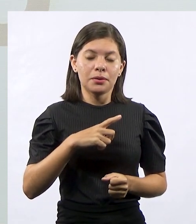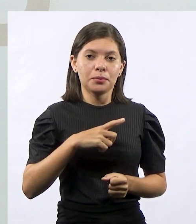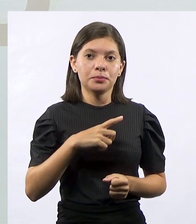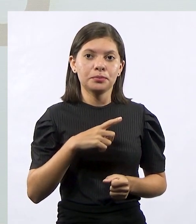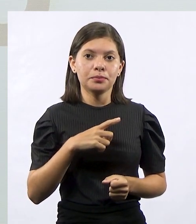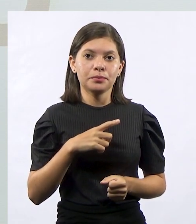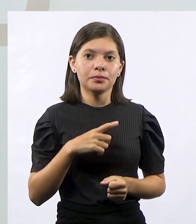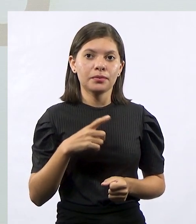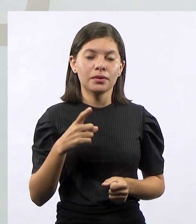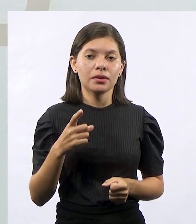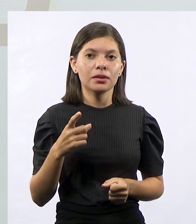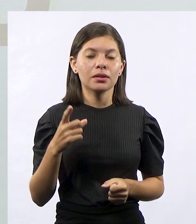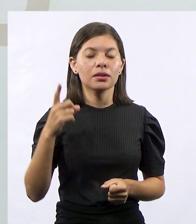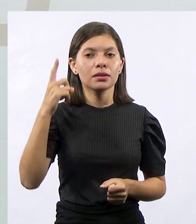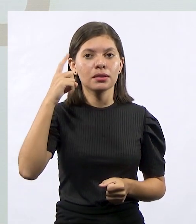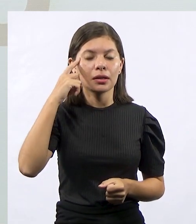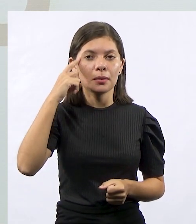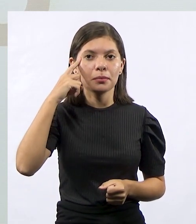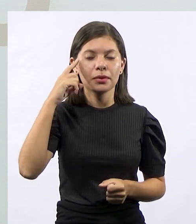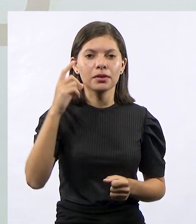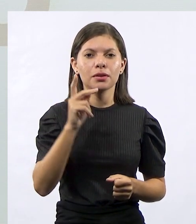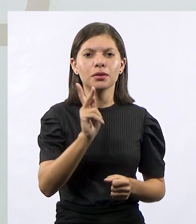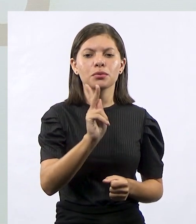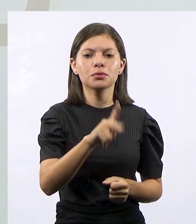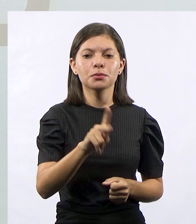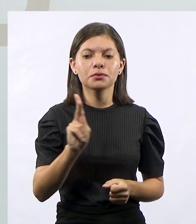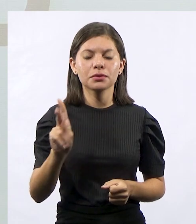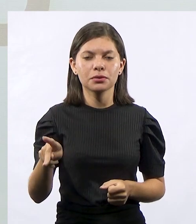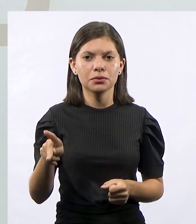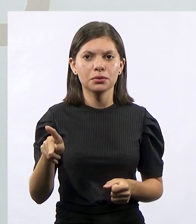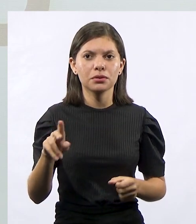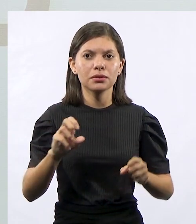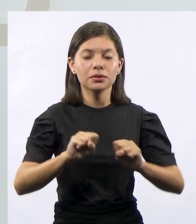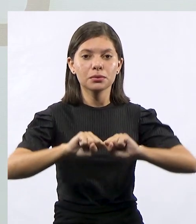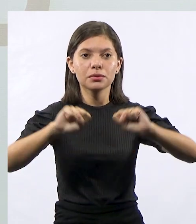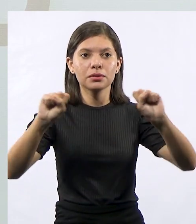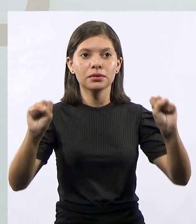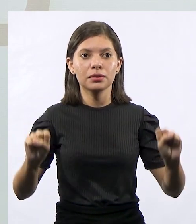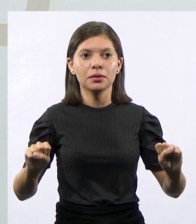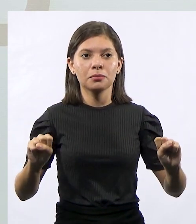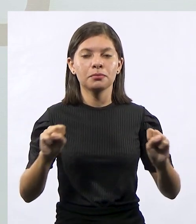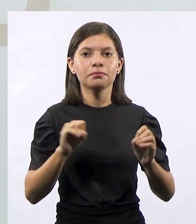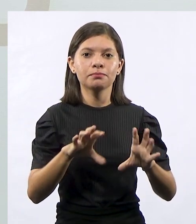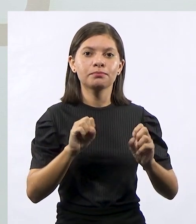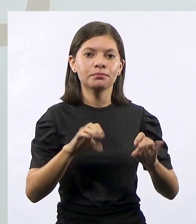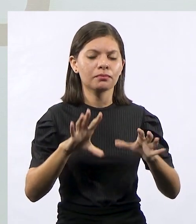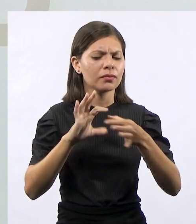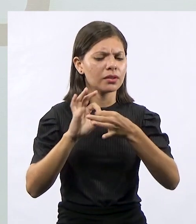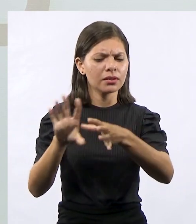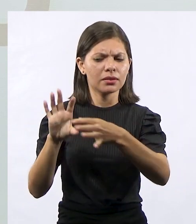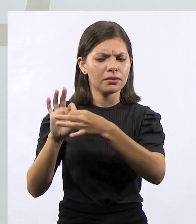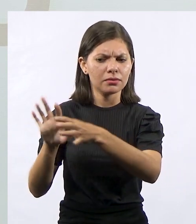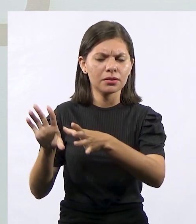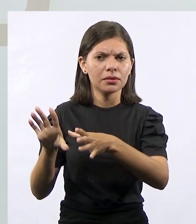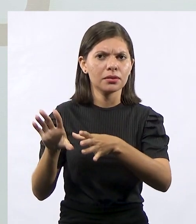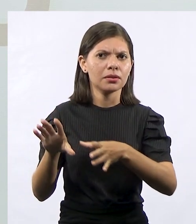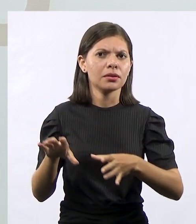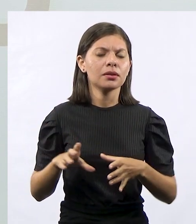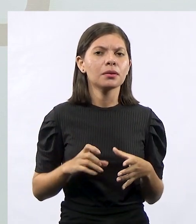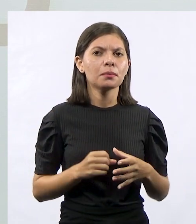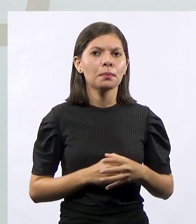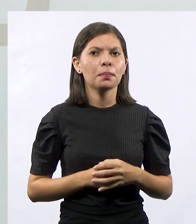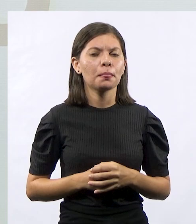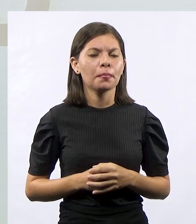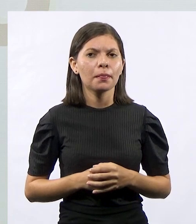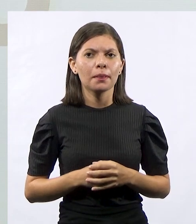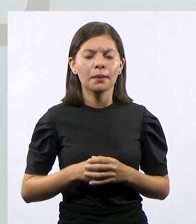o senso de que os professores, de que o sistema educacional, ele é livre para escolher as práticas